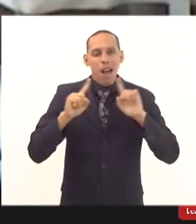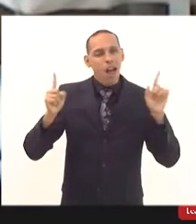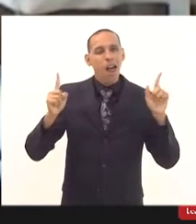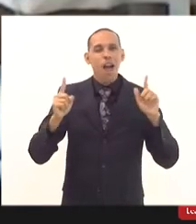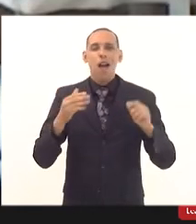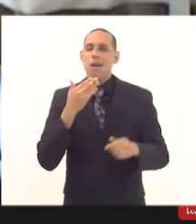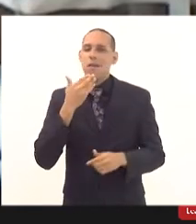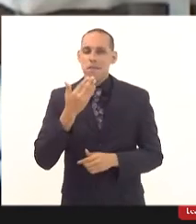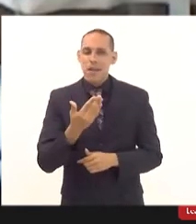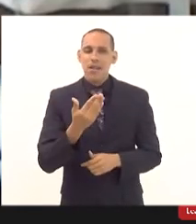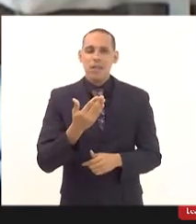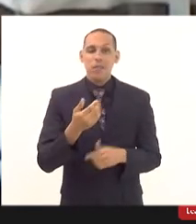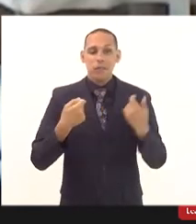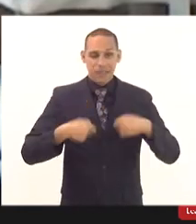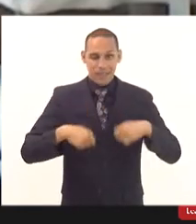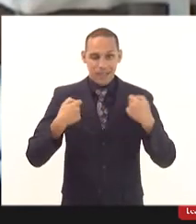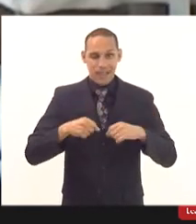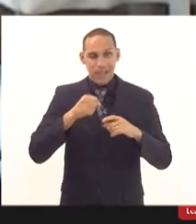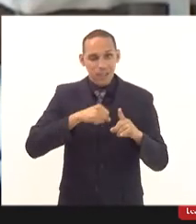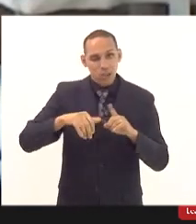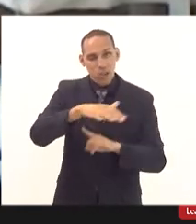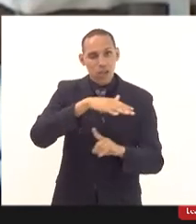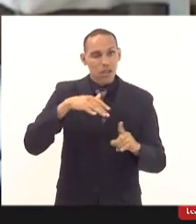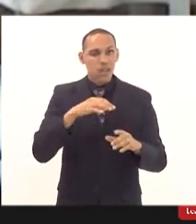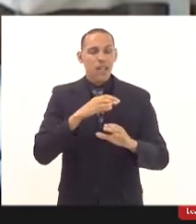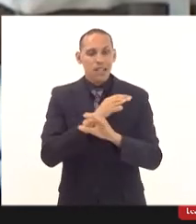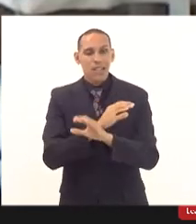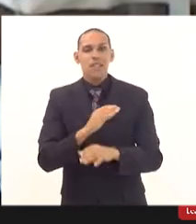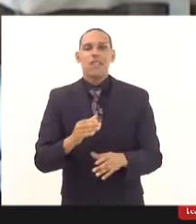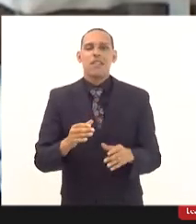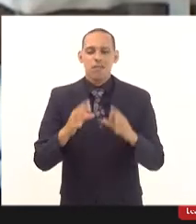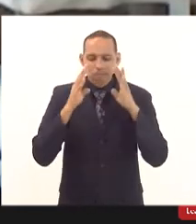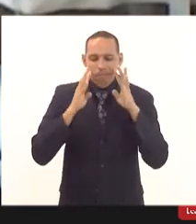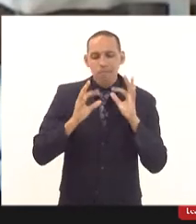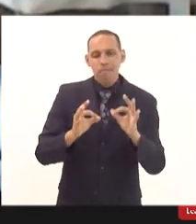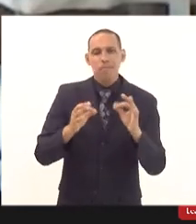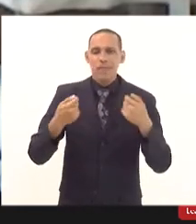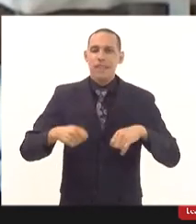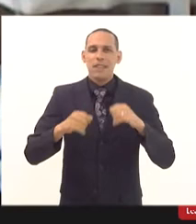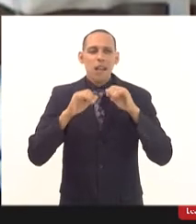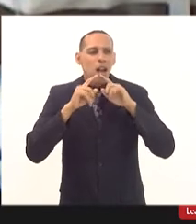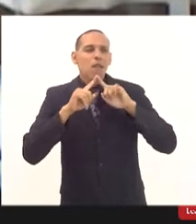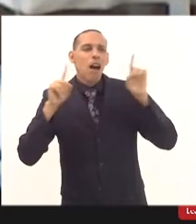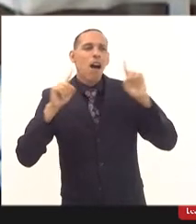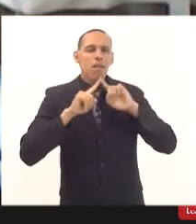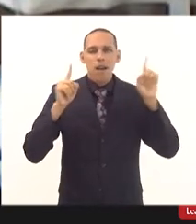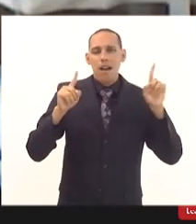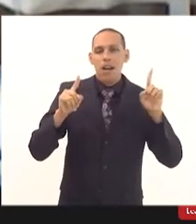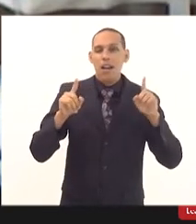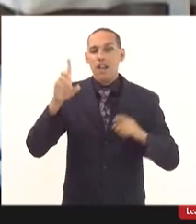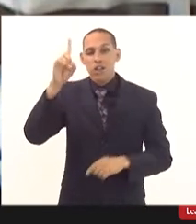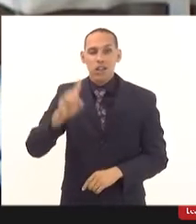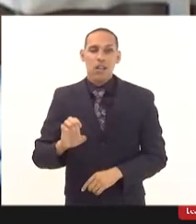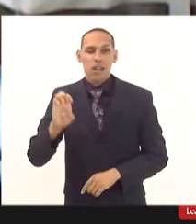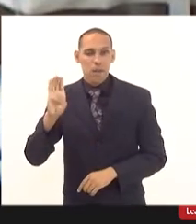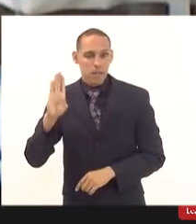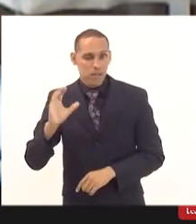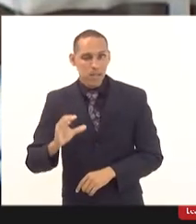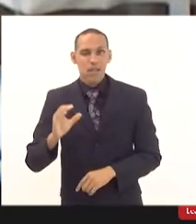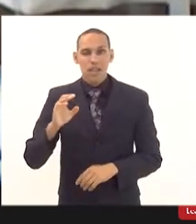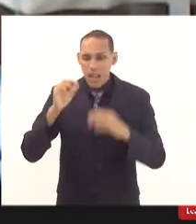é preciso que a sociedade civil se faça ouvir e que a direção da IBC respeite a história